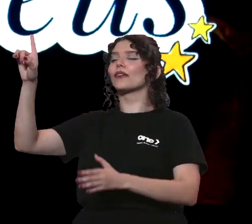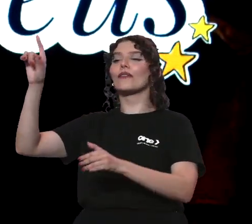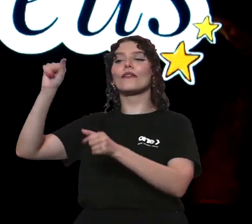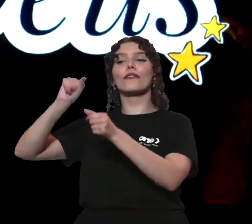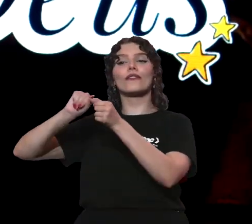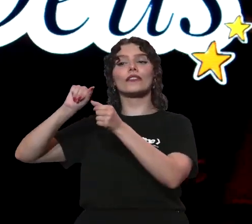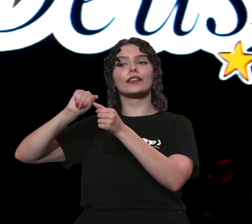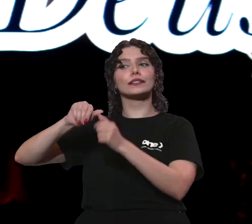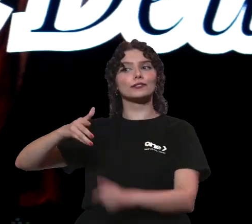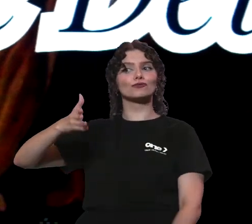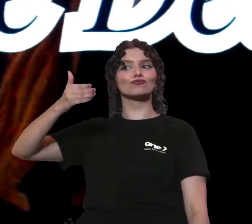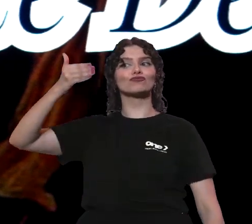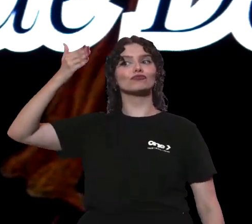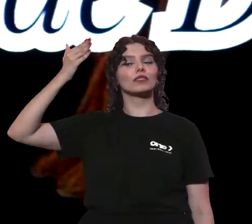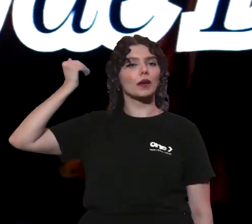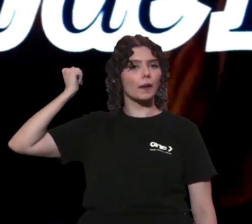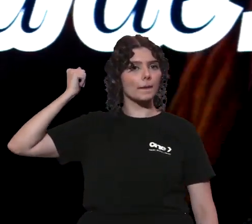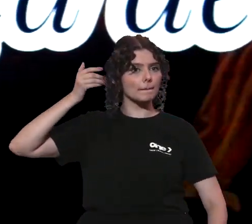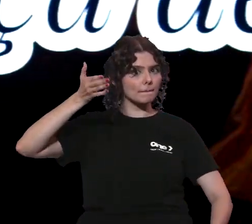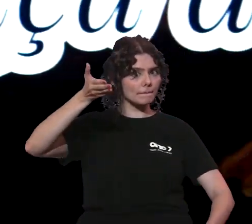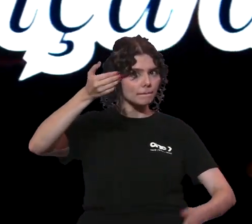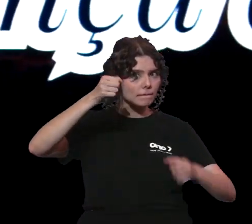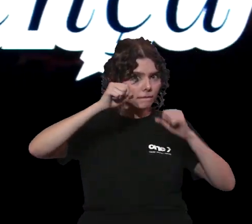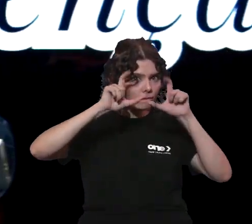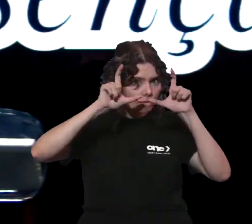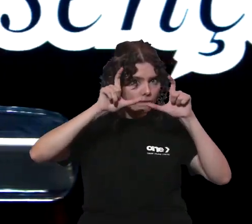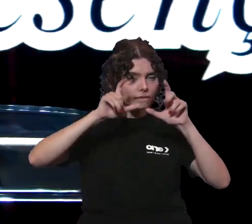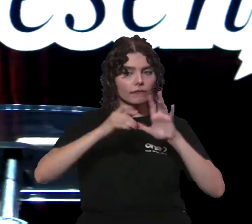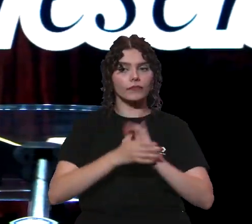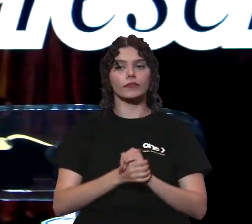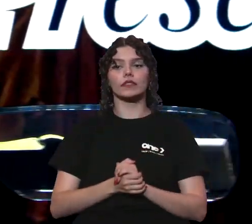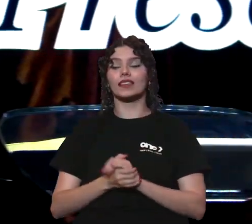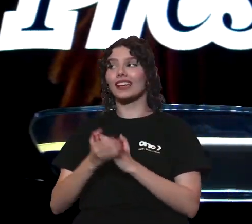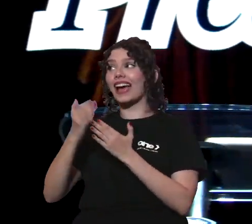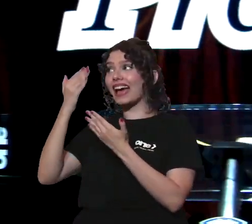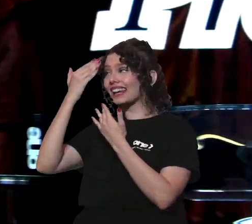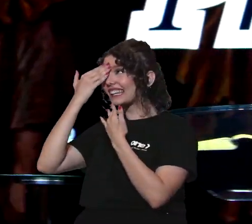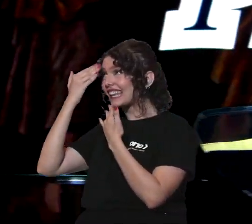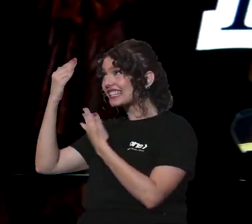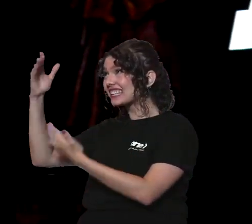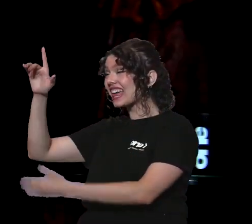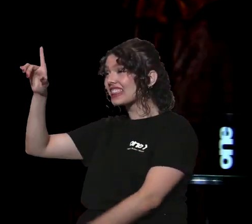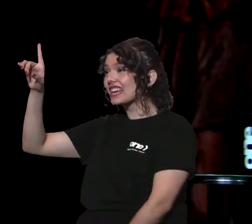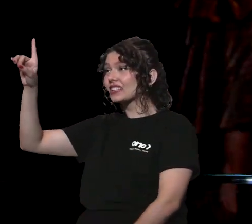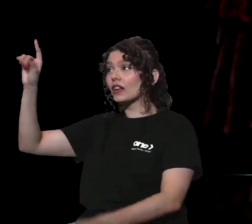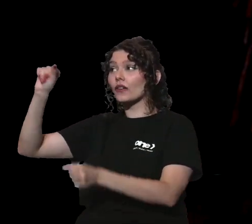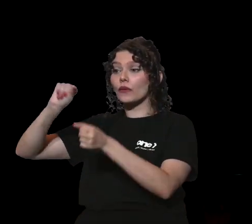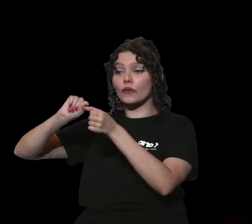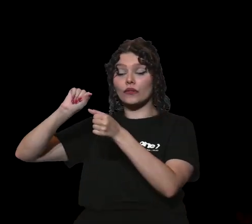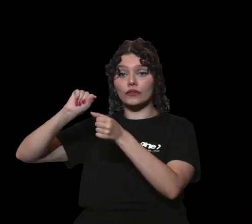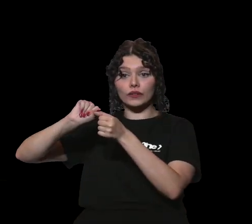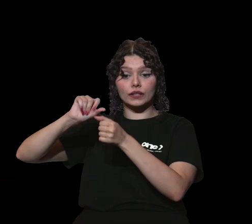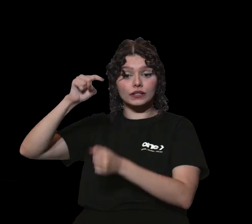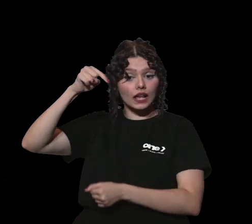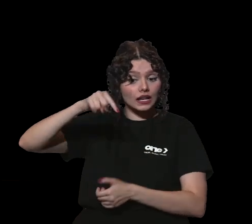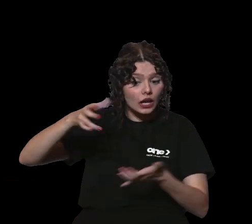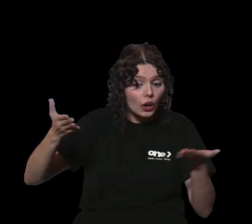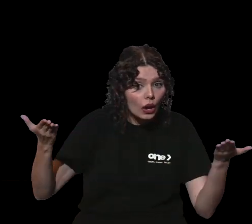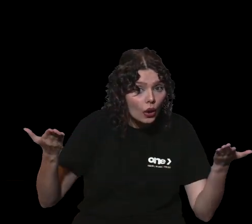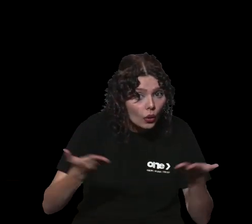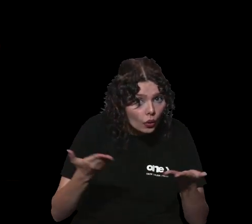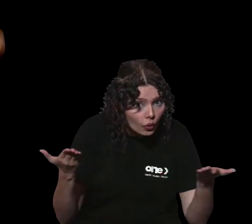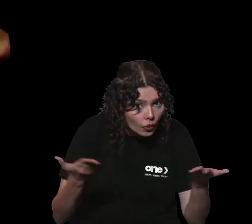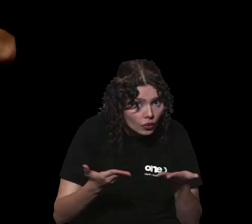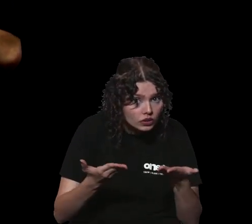feito no passado. Olha aqui para mim. Ele começa agradecendo a Deus pelo que Deus estava fazendo ali, quando ele